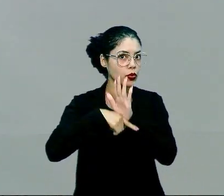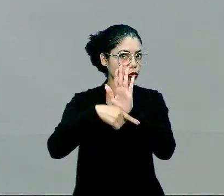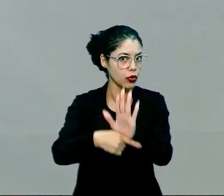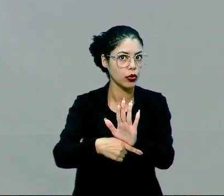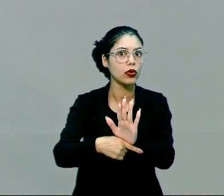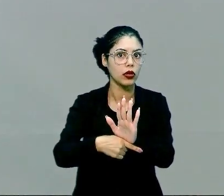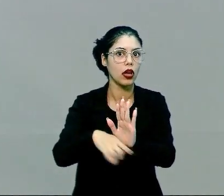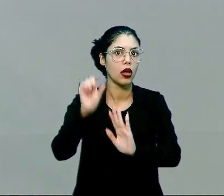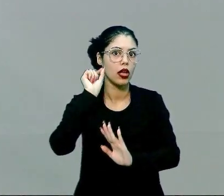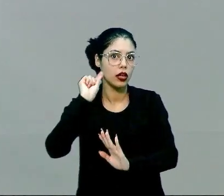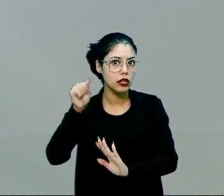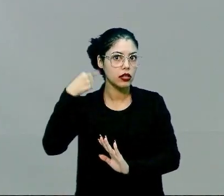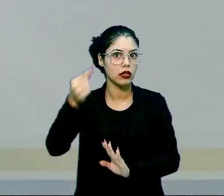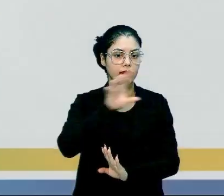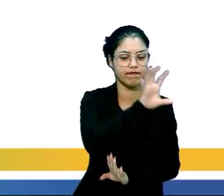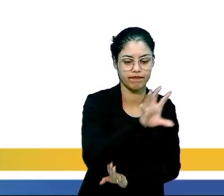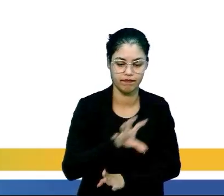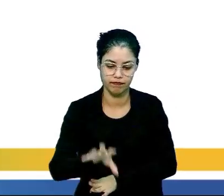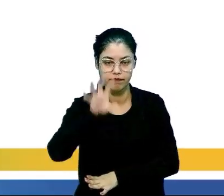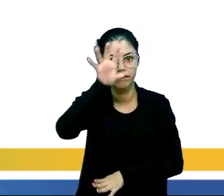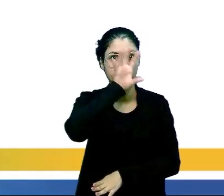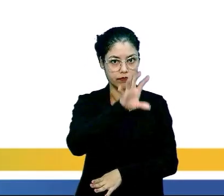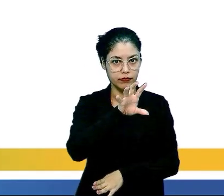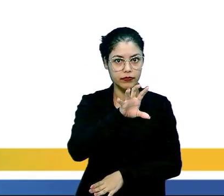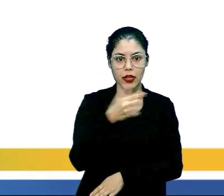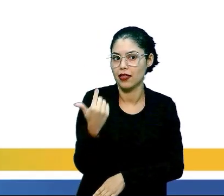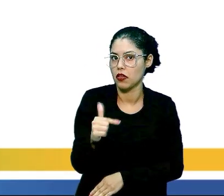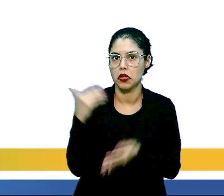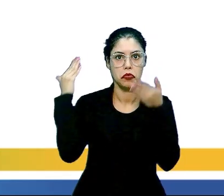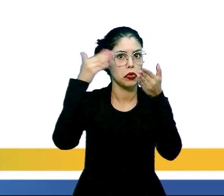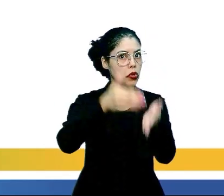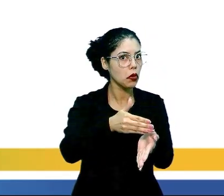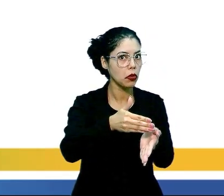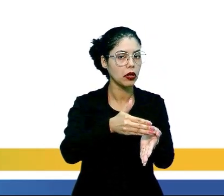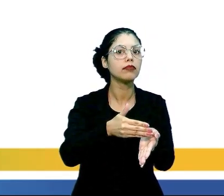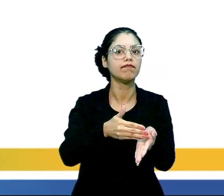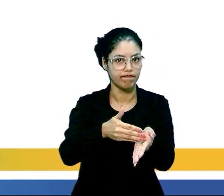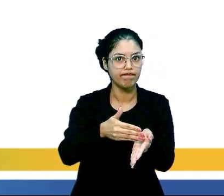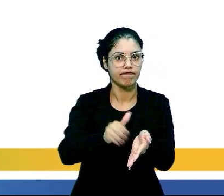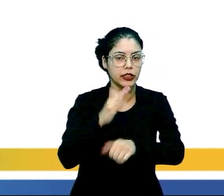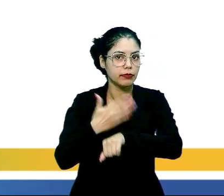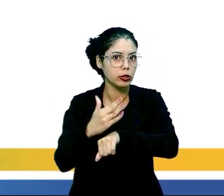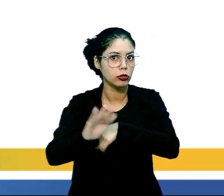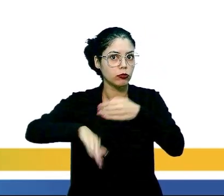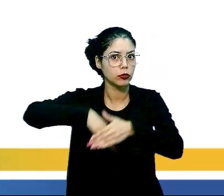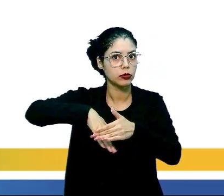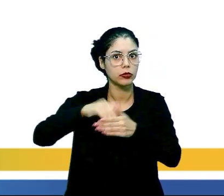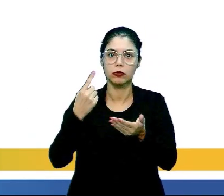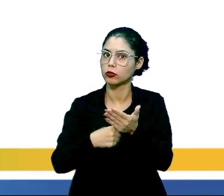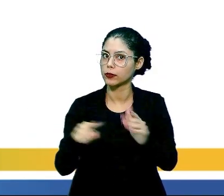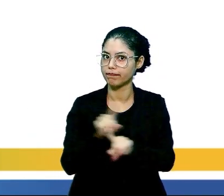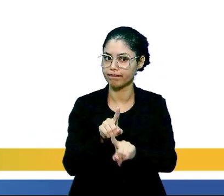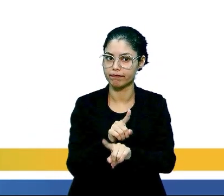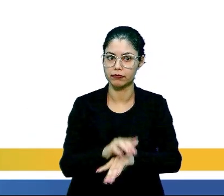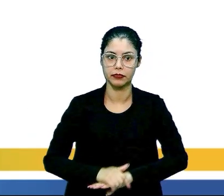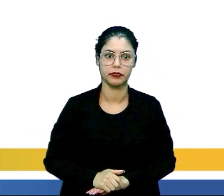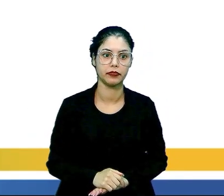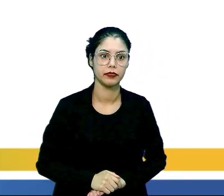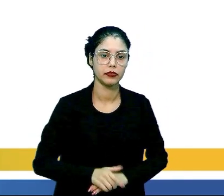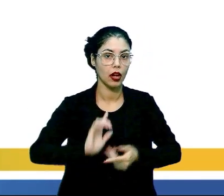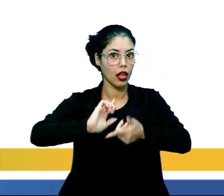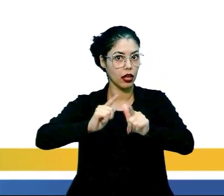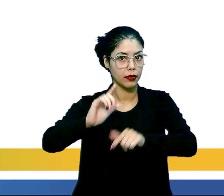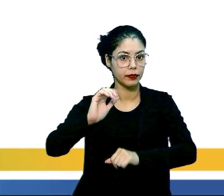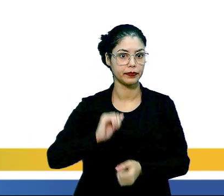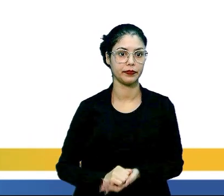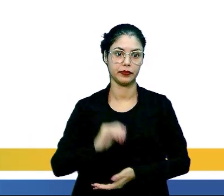apresentado e aquilo que a gente consegue mapear, beleza? Então se não teve esse direcionamento para a prática de futebol, a gente não considera nesse momento. Alternativa